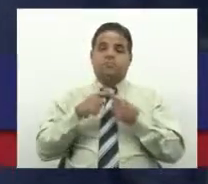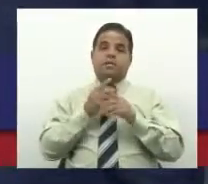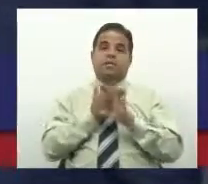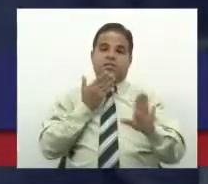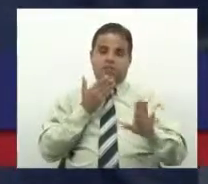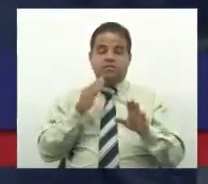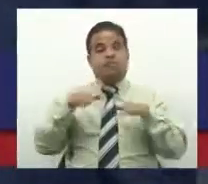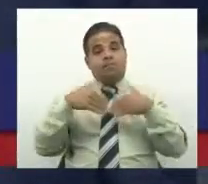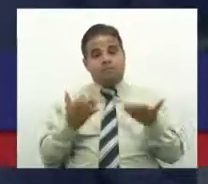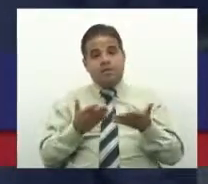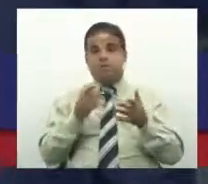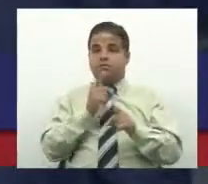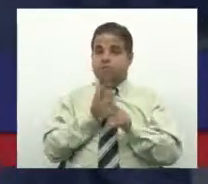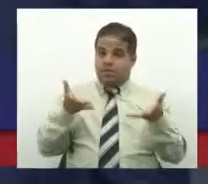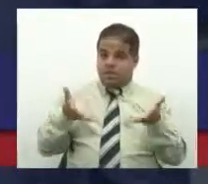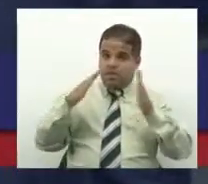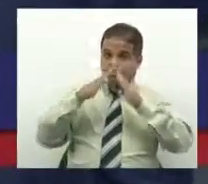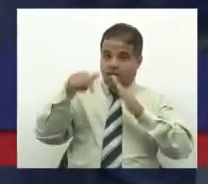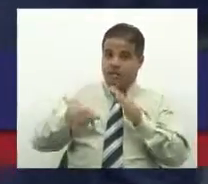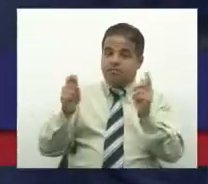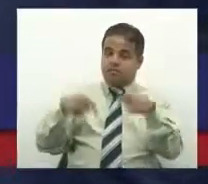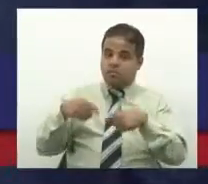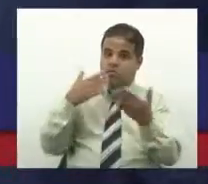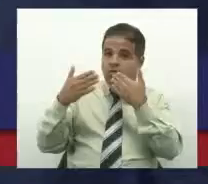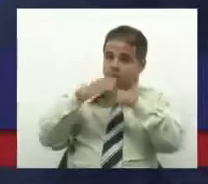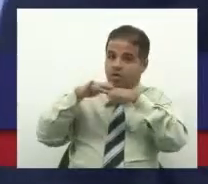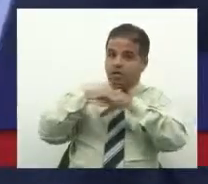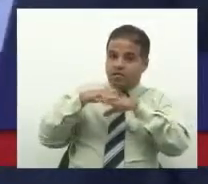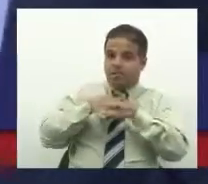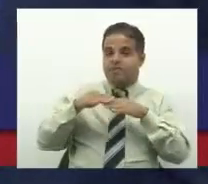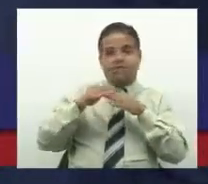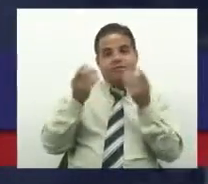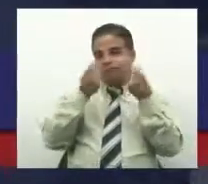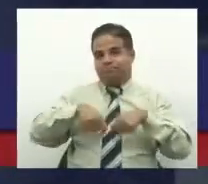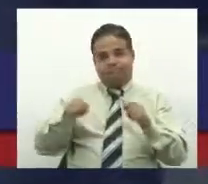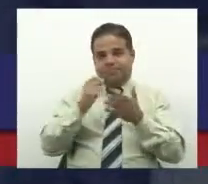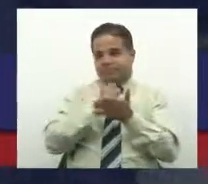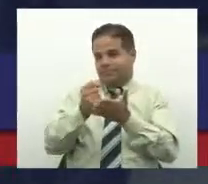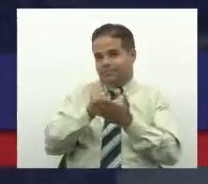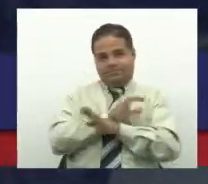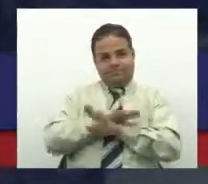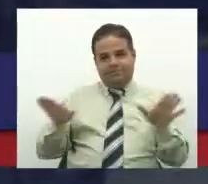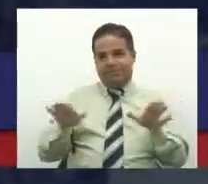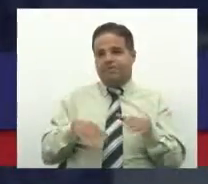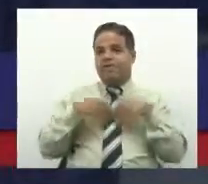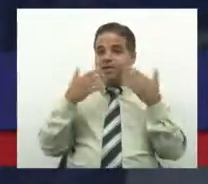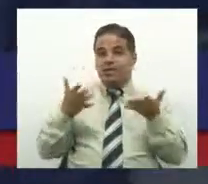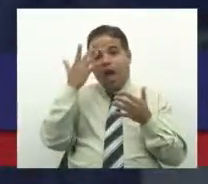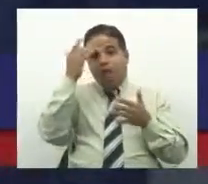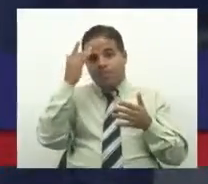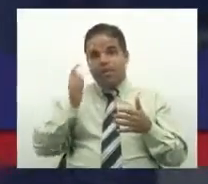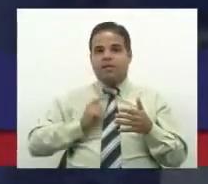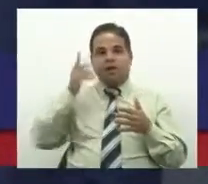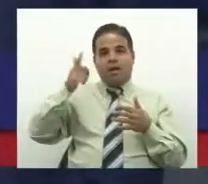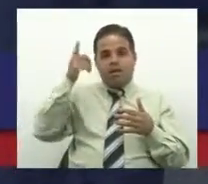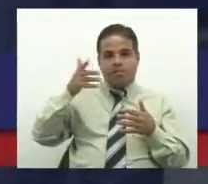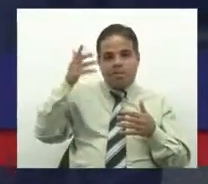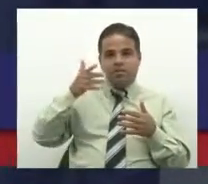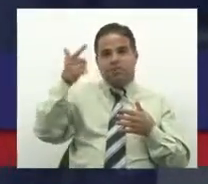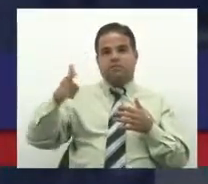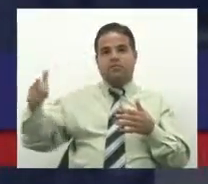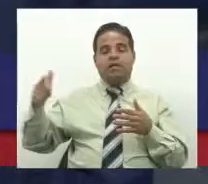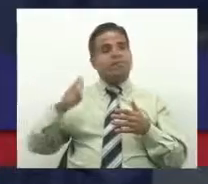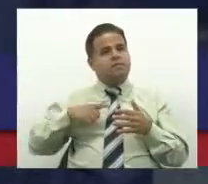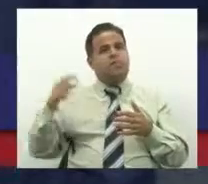licenciado, porém encontra-se aqui na casa e com a gente você pode falar, que não precisa ser de maneira oficial, né, Geraldo? E amanhã teremos mais audiências públicas e tem